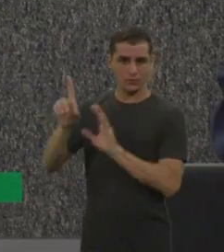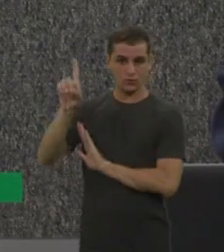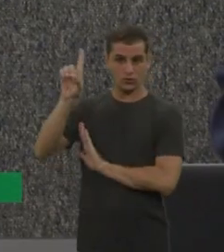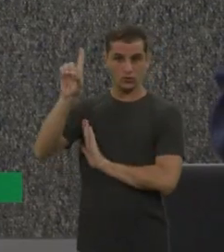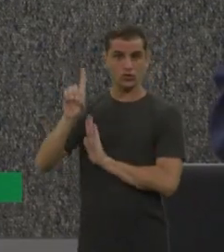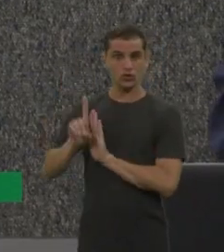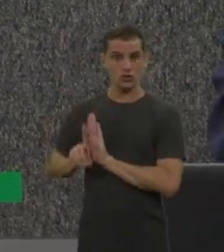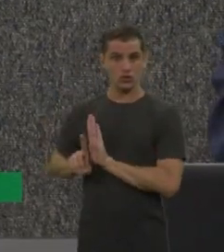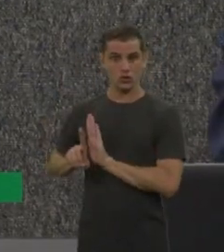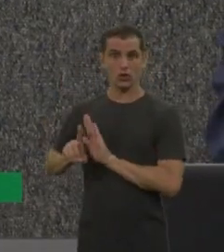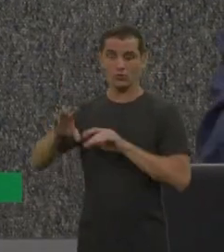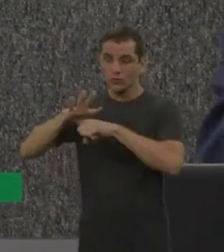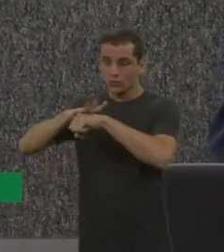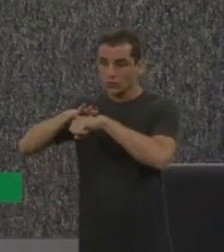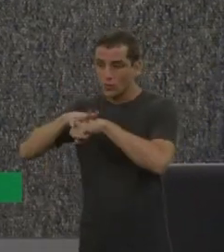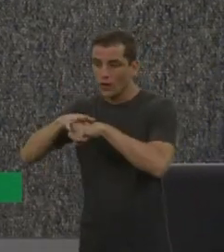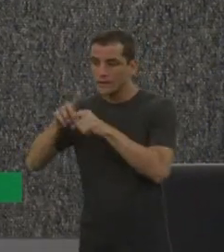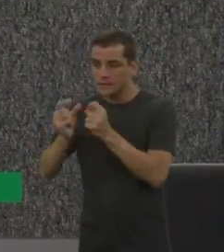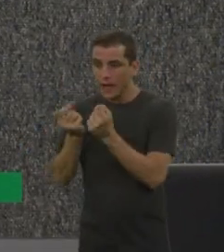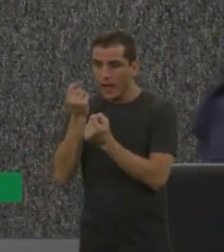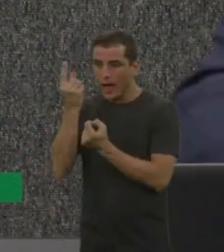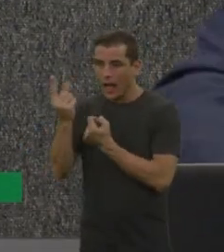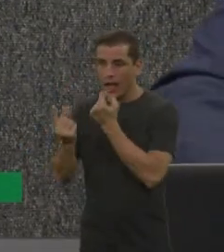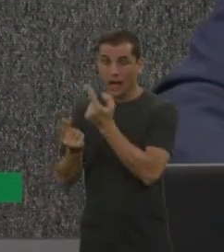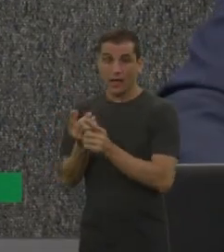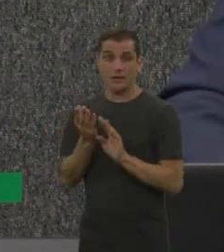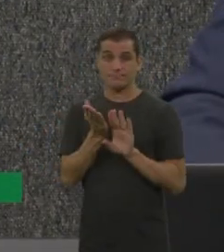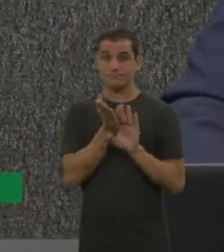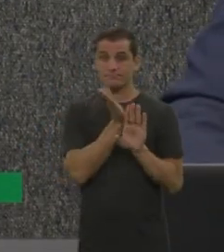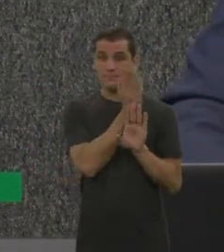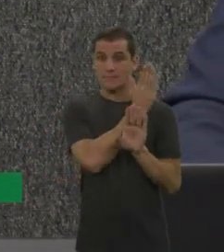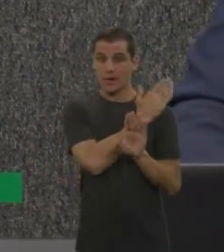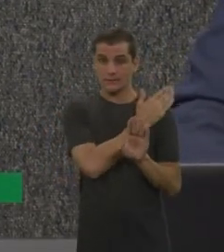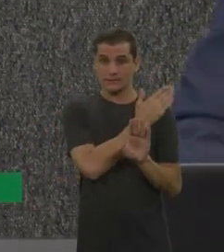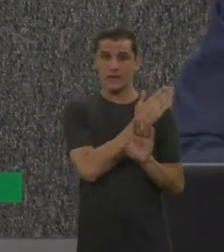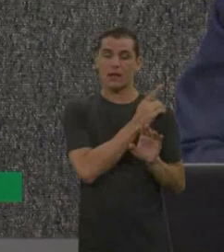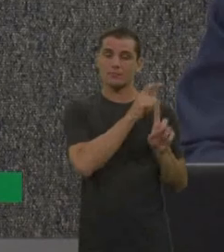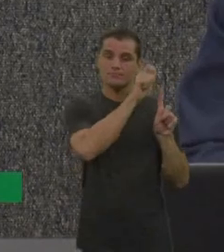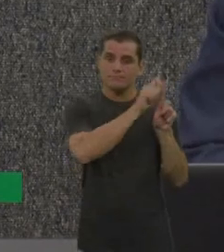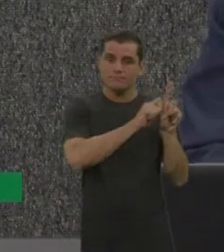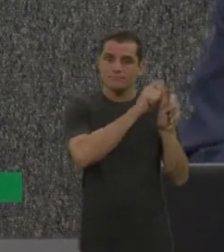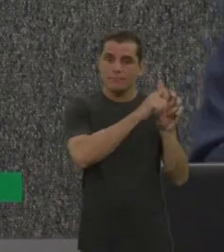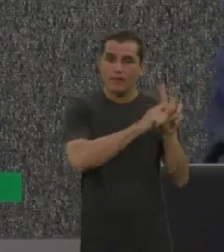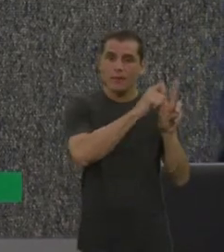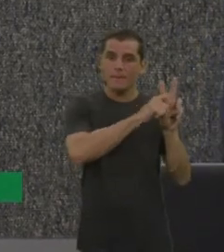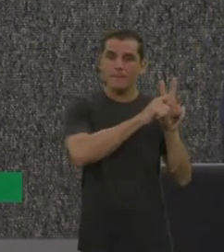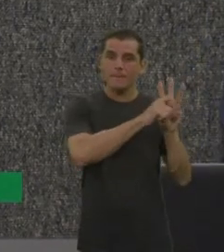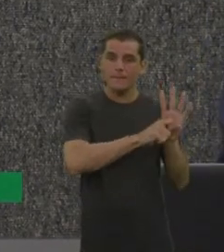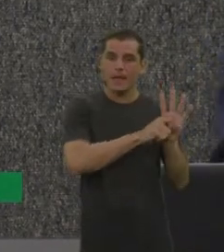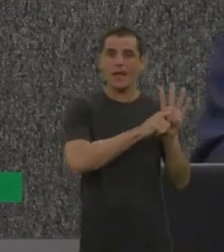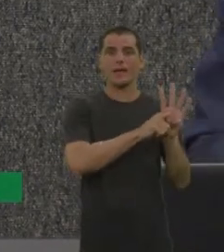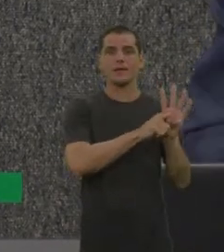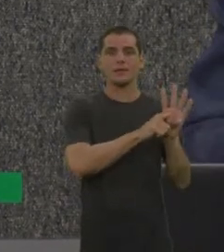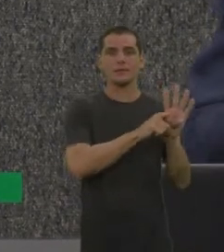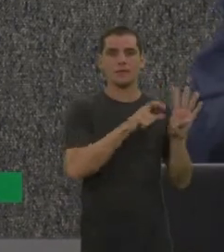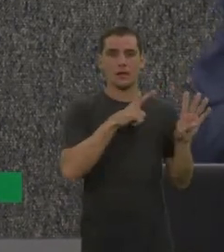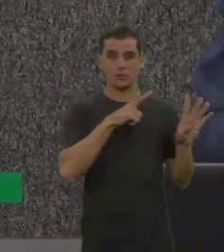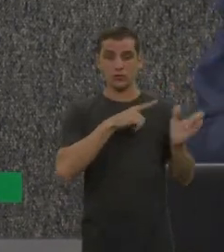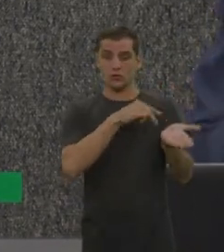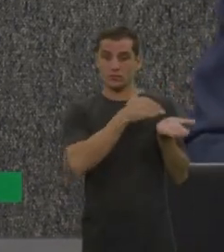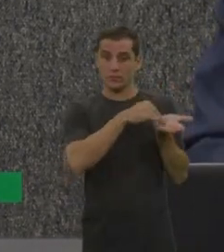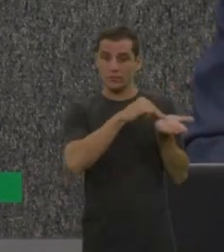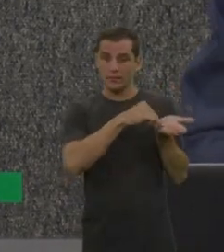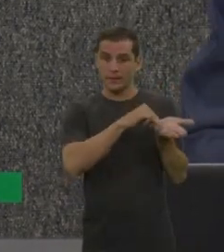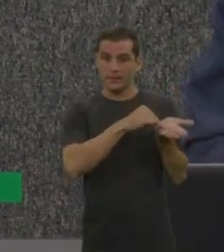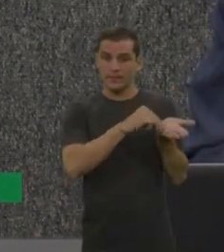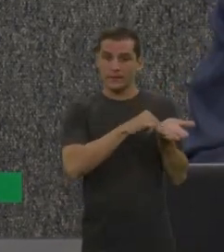gente conseguiu, no governo passado, nos primeiros meses, ainda com o então ministro Mandetta, incorporar o